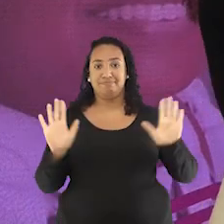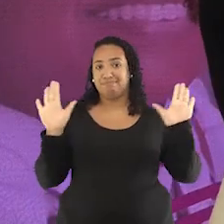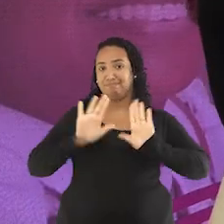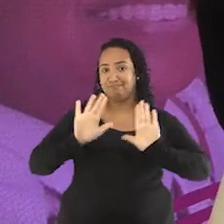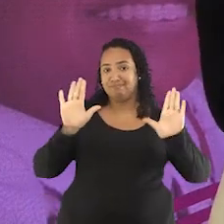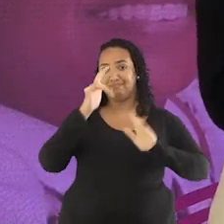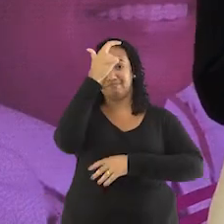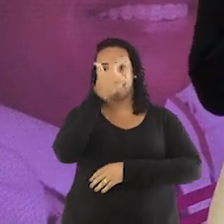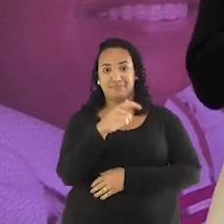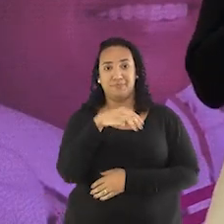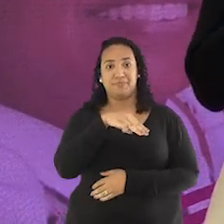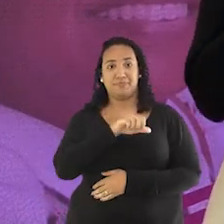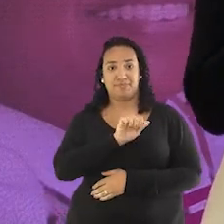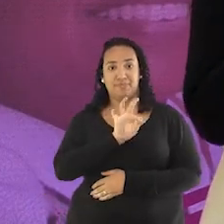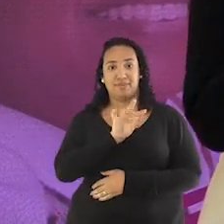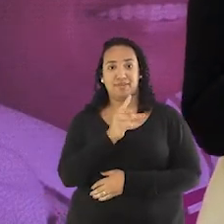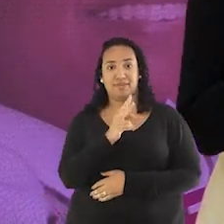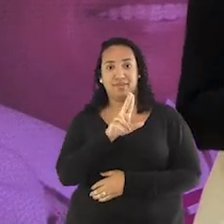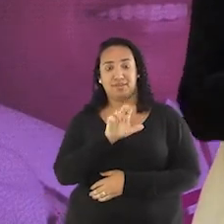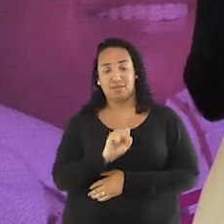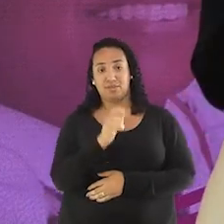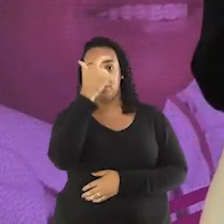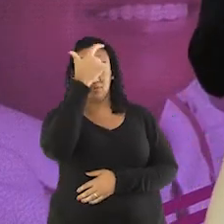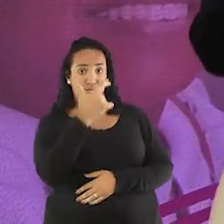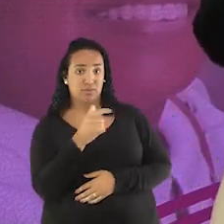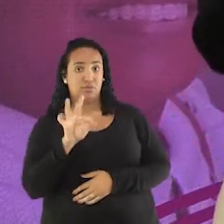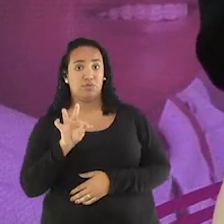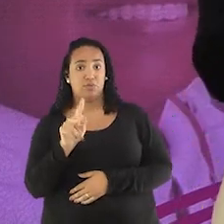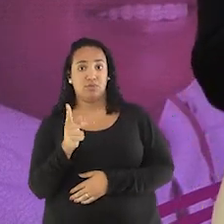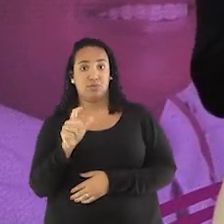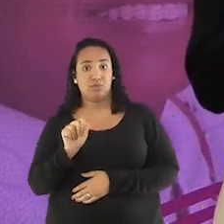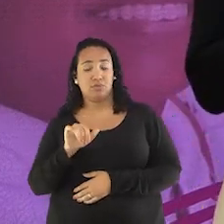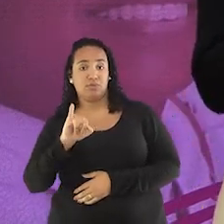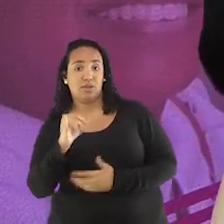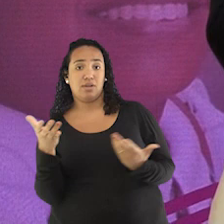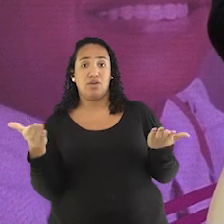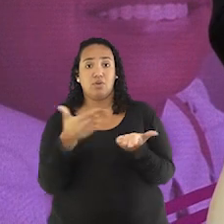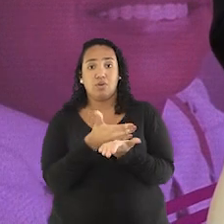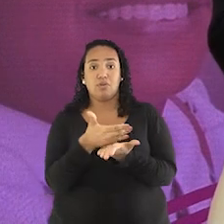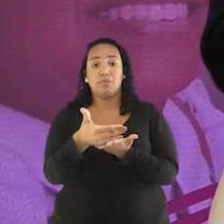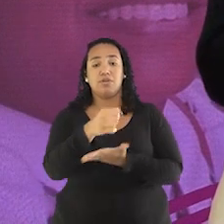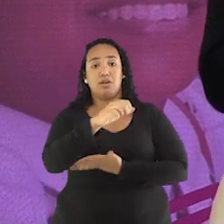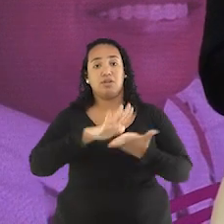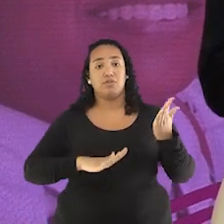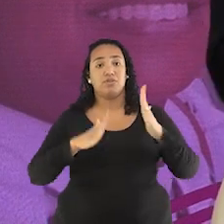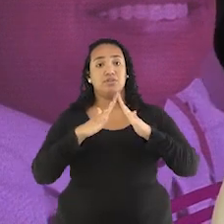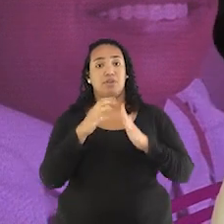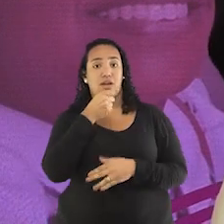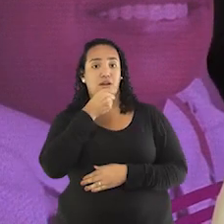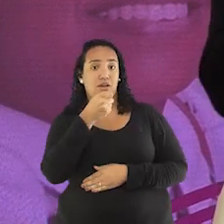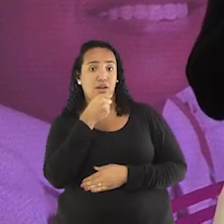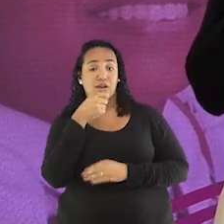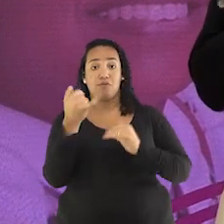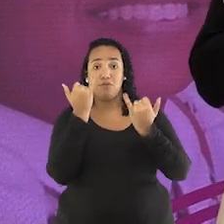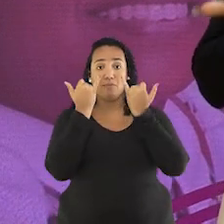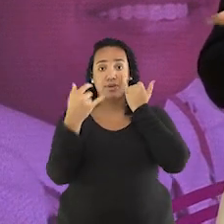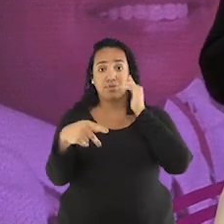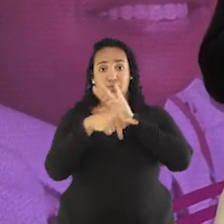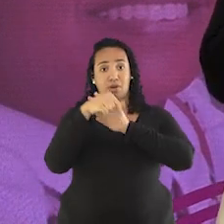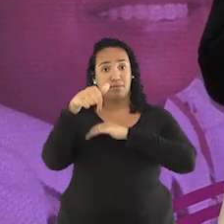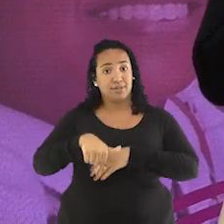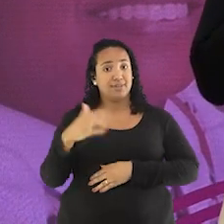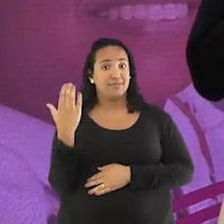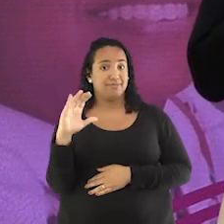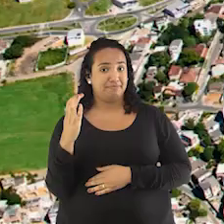Olá, eu sou o Matheus Lima. E eu sou Tainara e está no ar o Dever em Casa News, o seu portal de notícias sobre educação no município